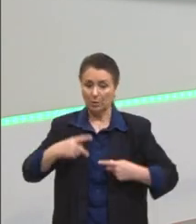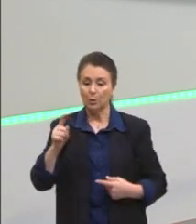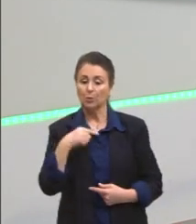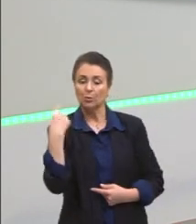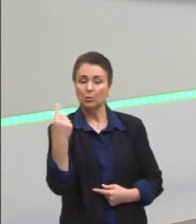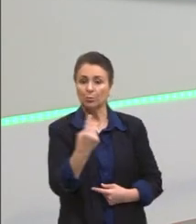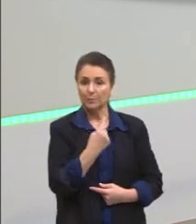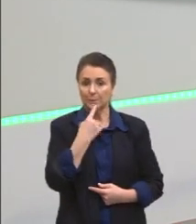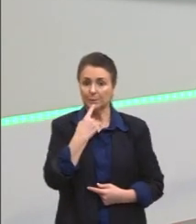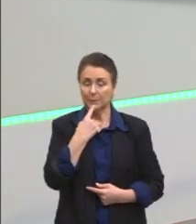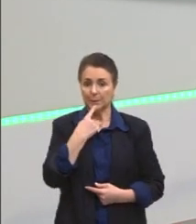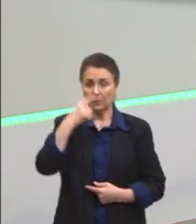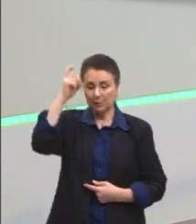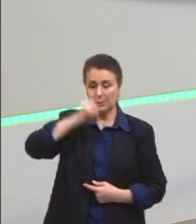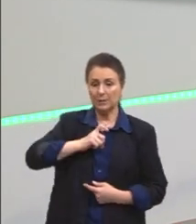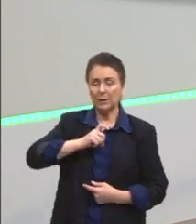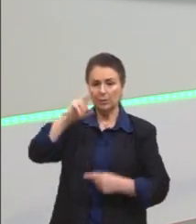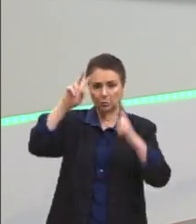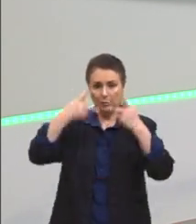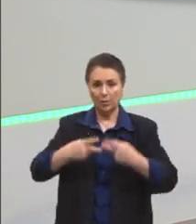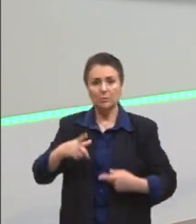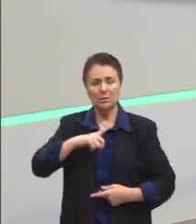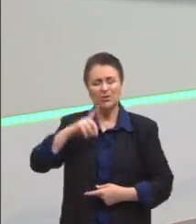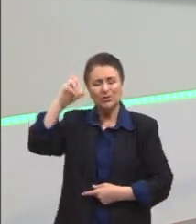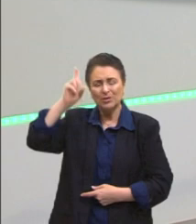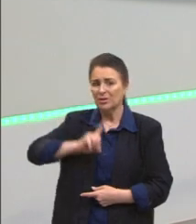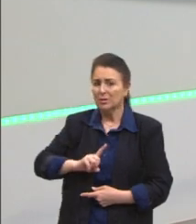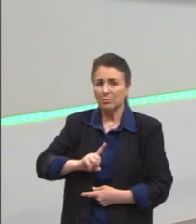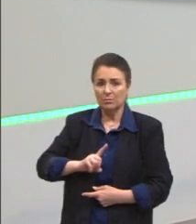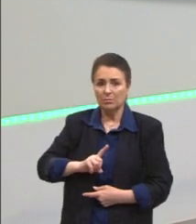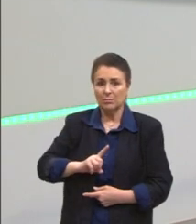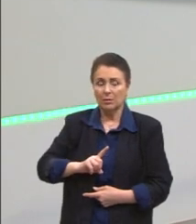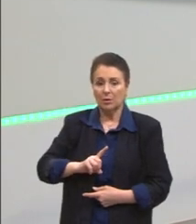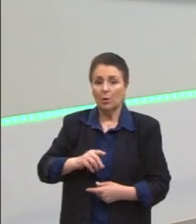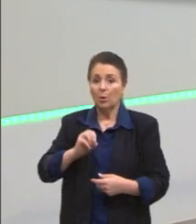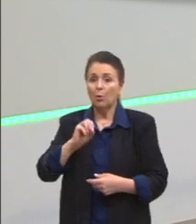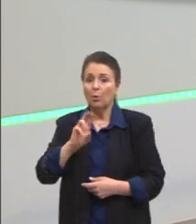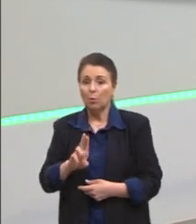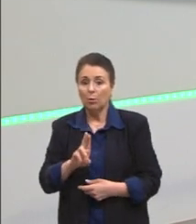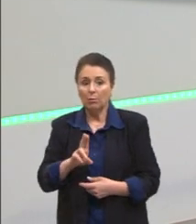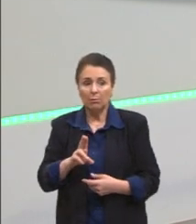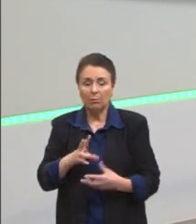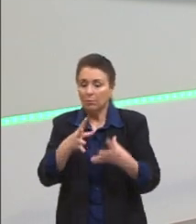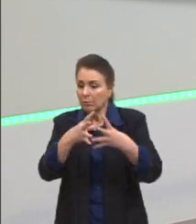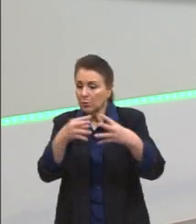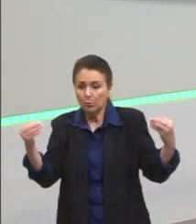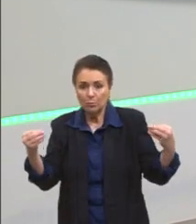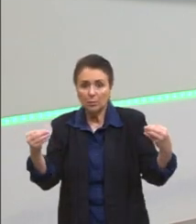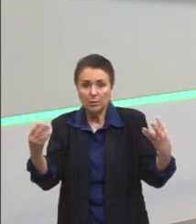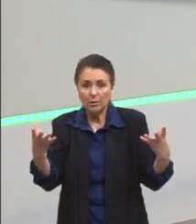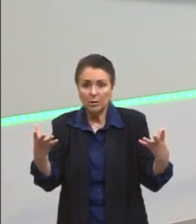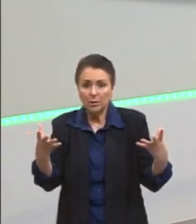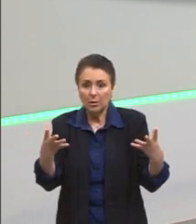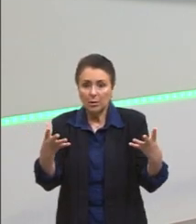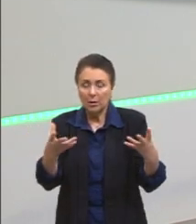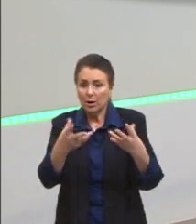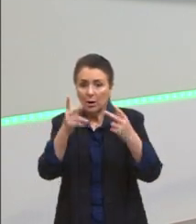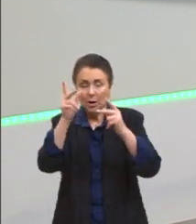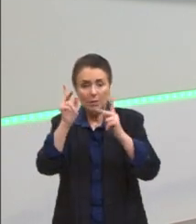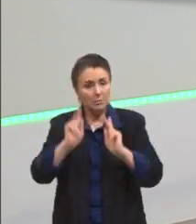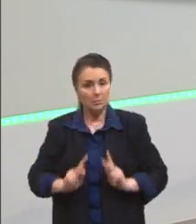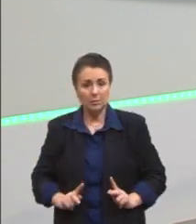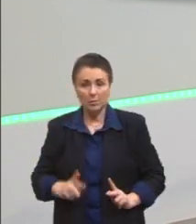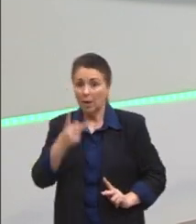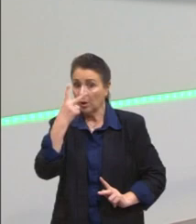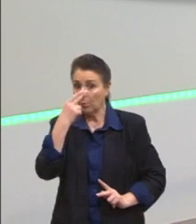direitos indiscutíveis do contrário nós vamos nos exterminar com a população como aconteceu com o nazismo